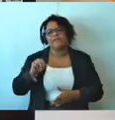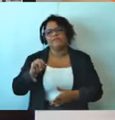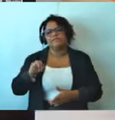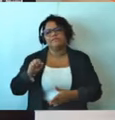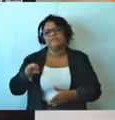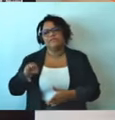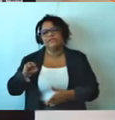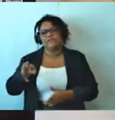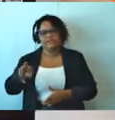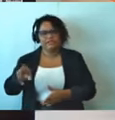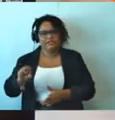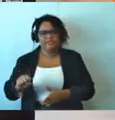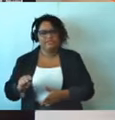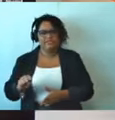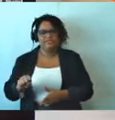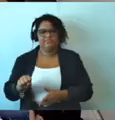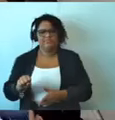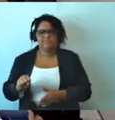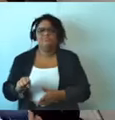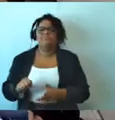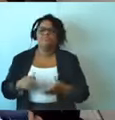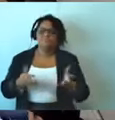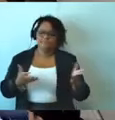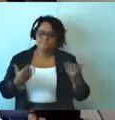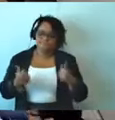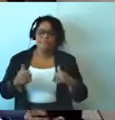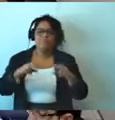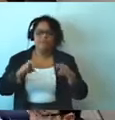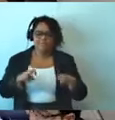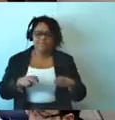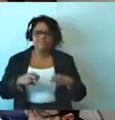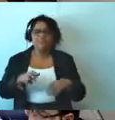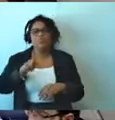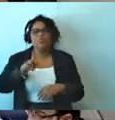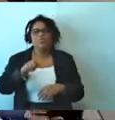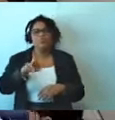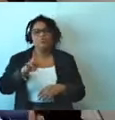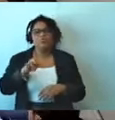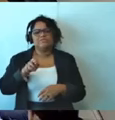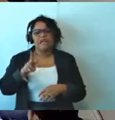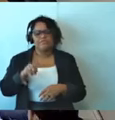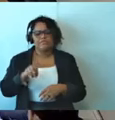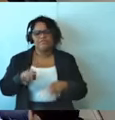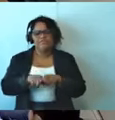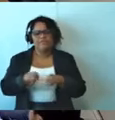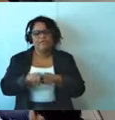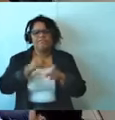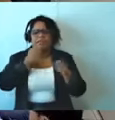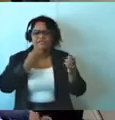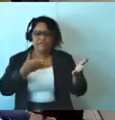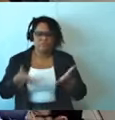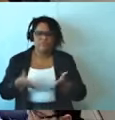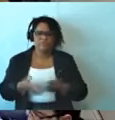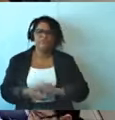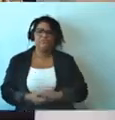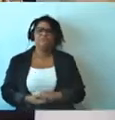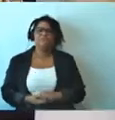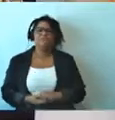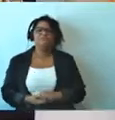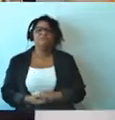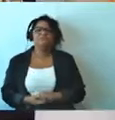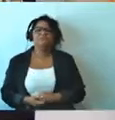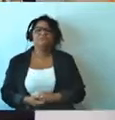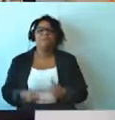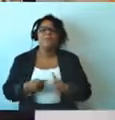mesa também? Por favor. Qual que é o nome do senhor? Gustavo. Seja bem-vindo, Gustavo. Senhores, então eu quero